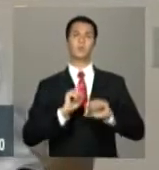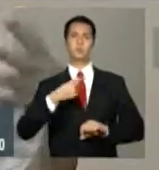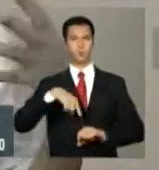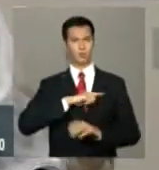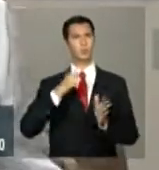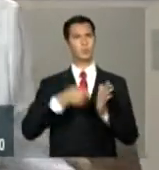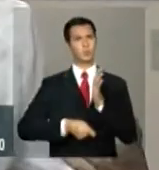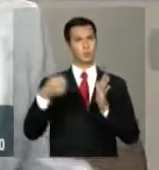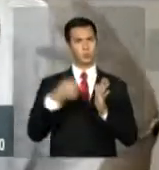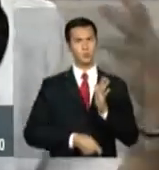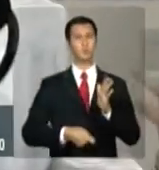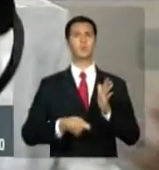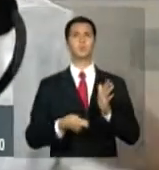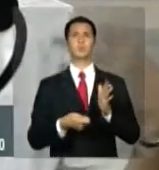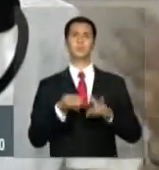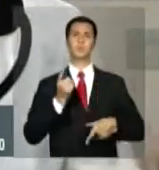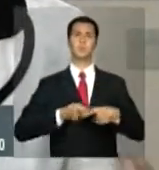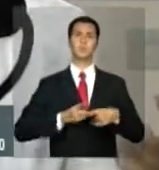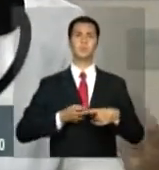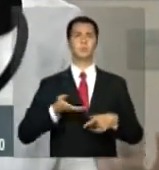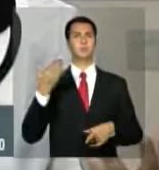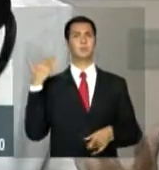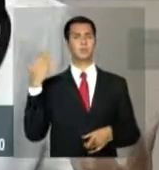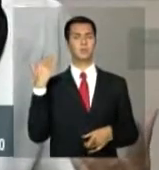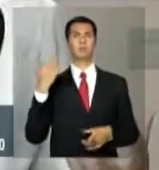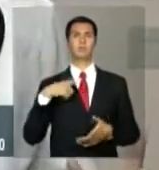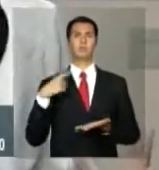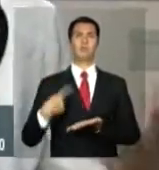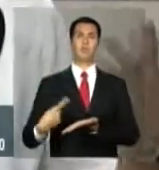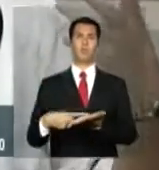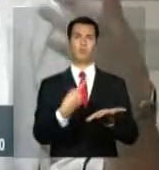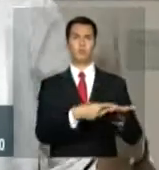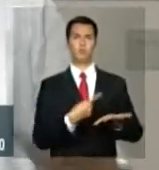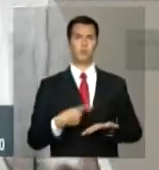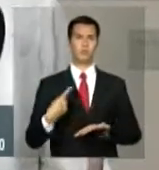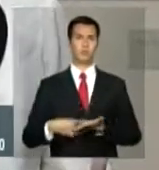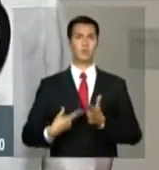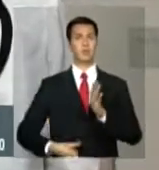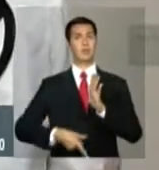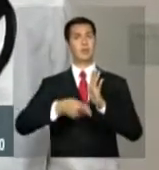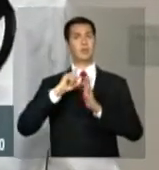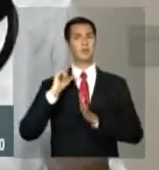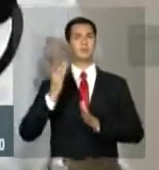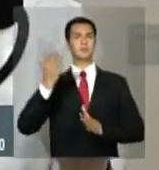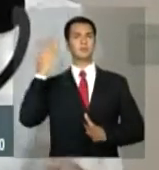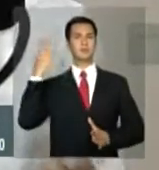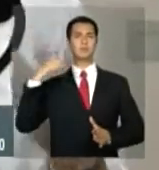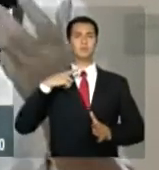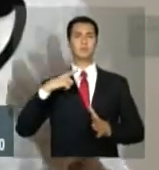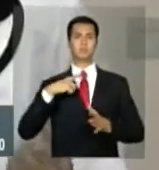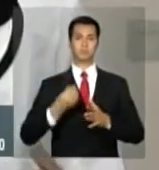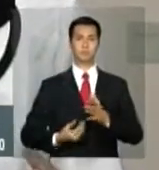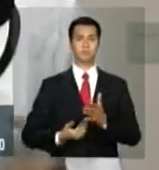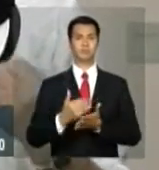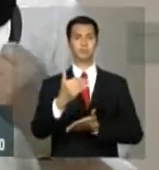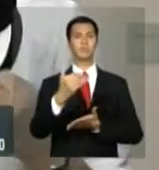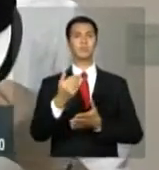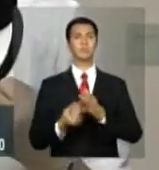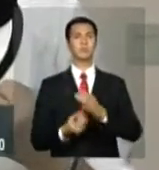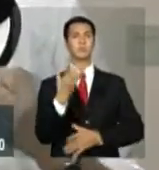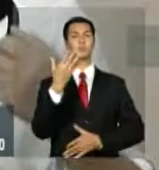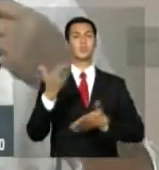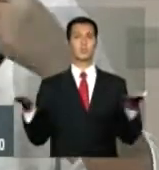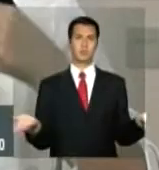questão? Desde os acordos feitos anteriormente e para serem implementados agora, havia um consenso de